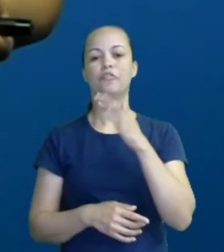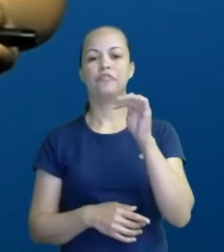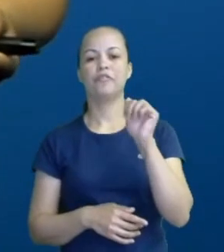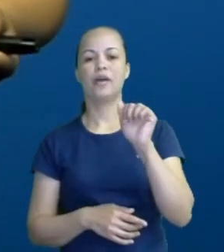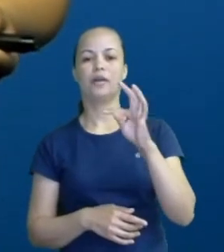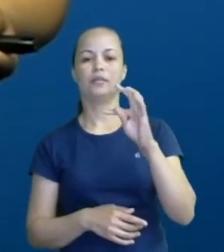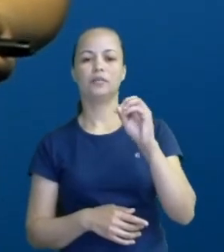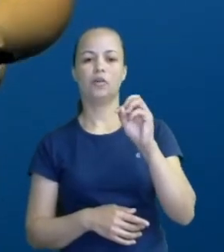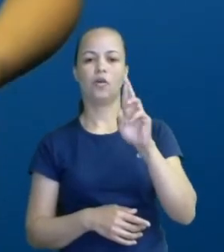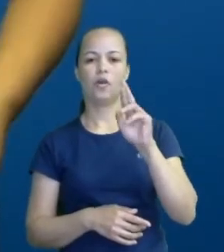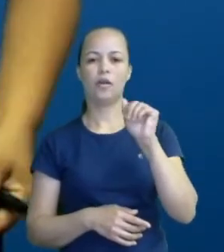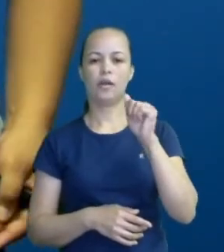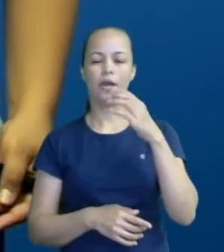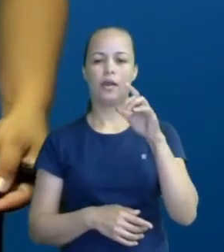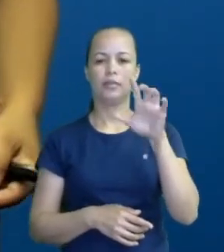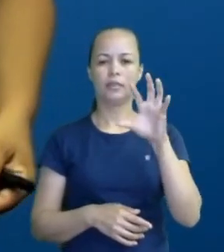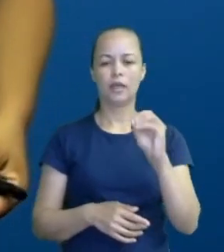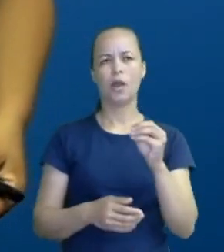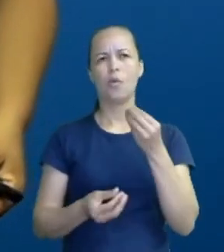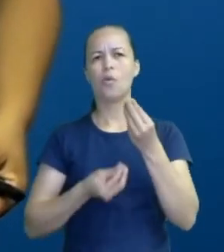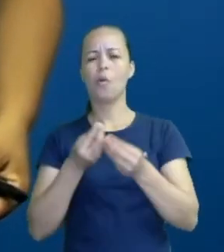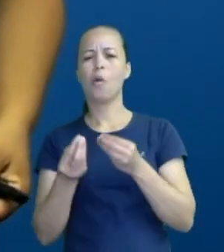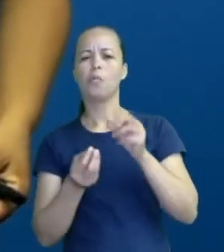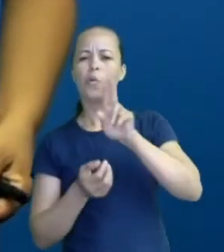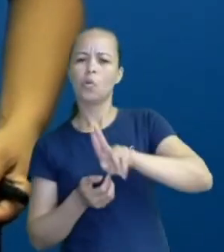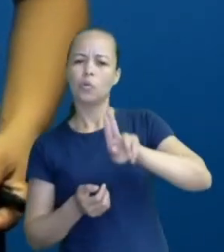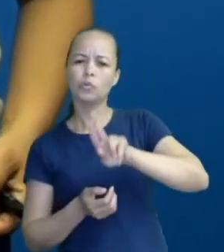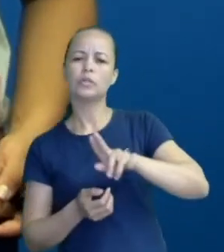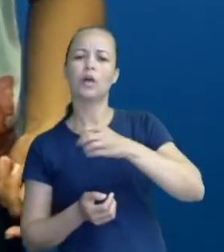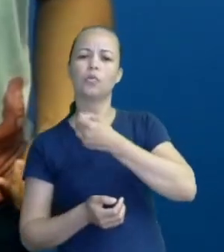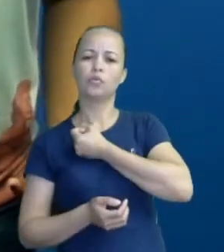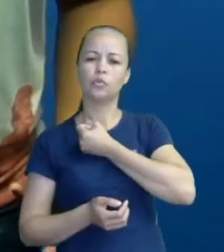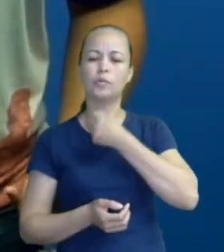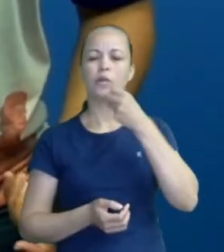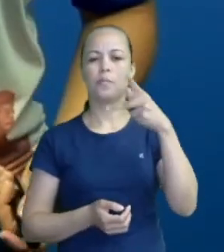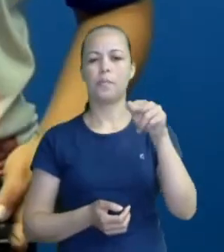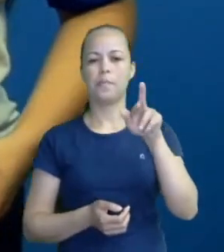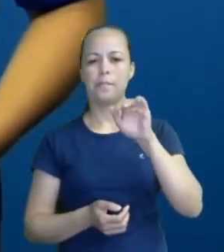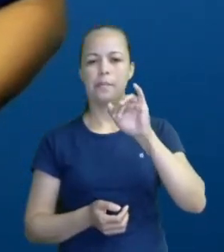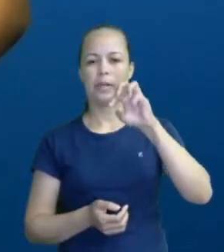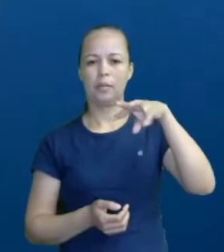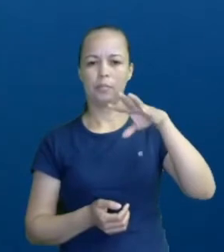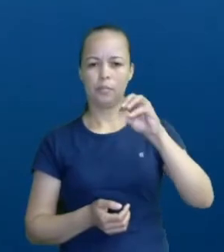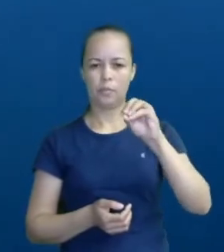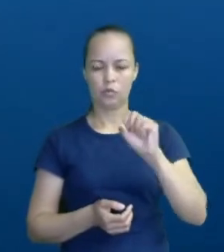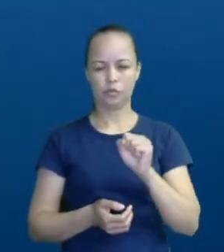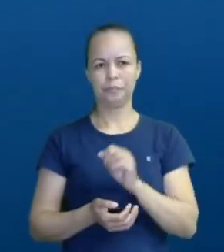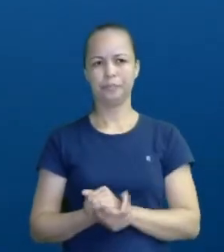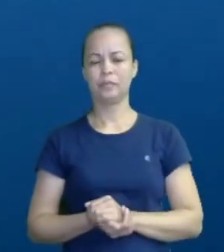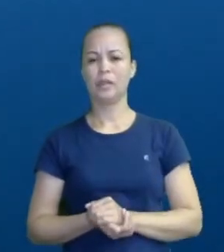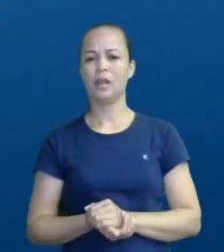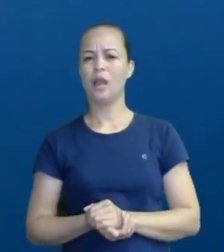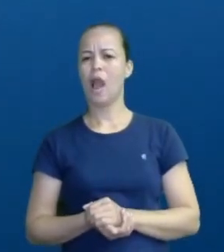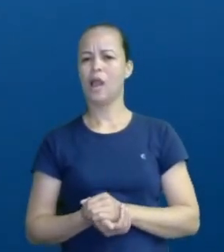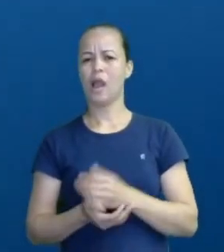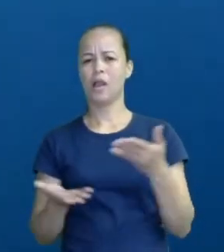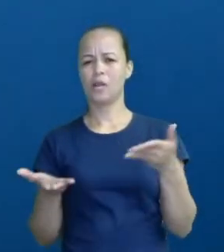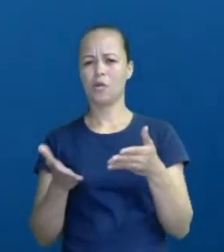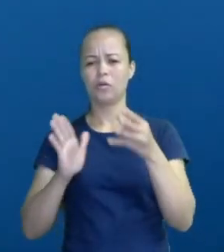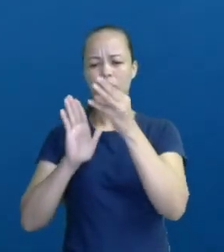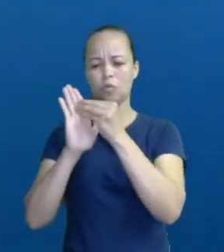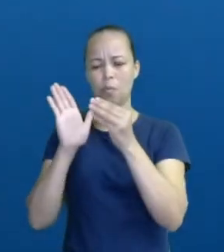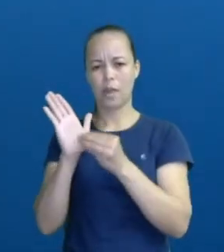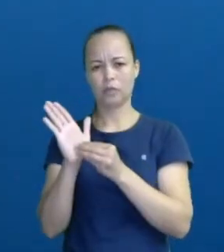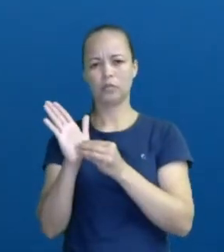é como a gente usa os nossos números primos, tá certo? Vamos para mais um método que a gente usa os